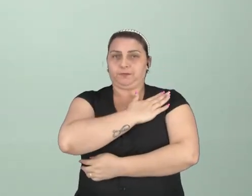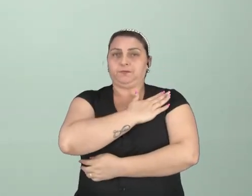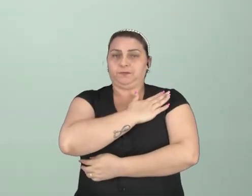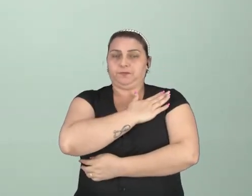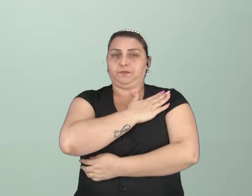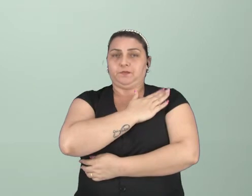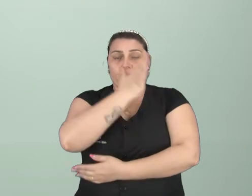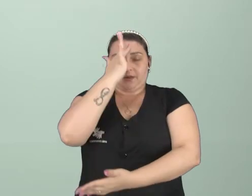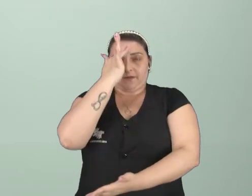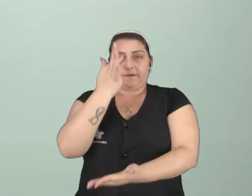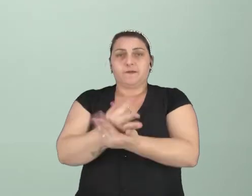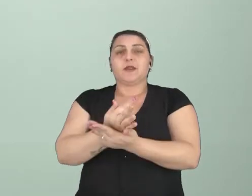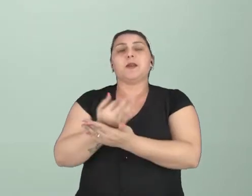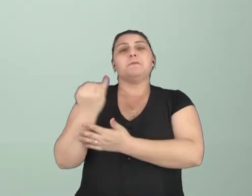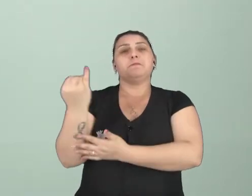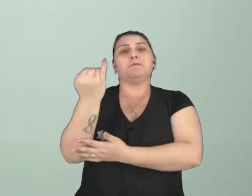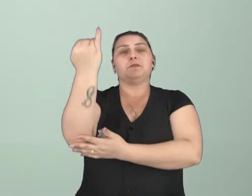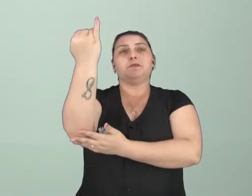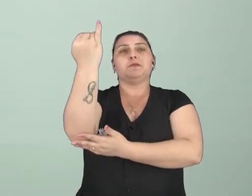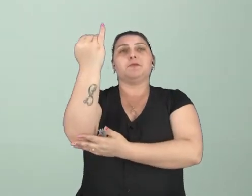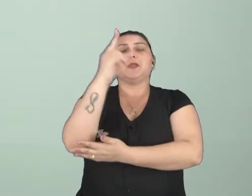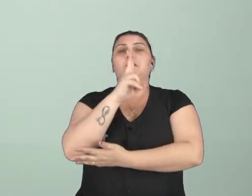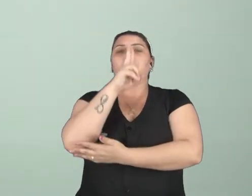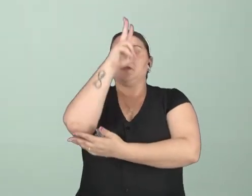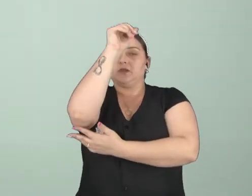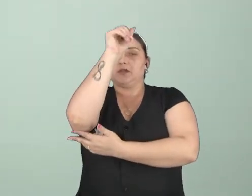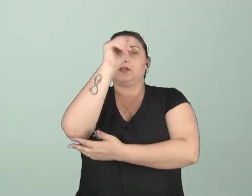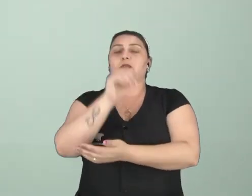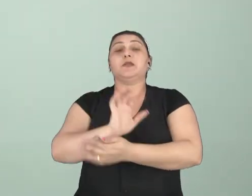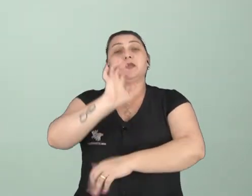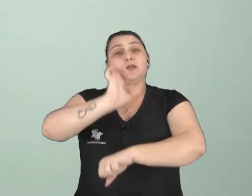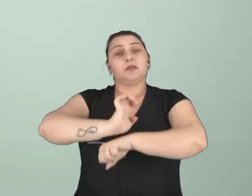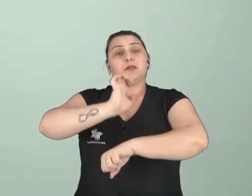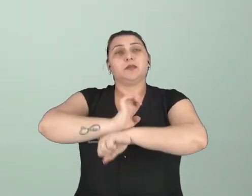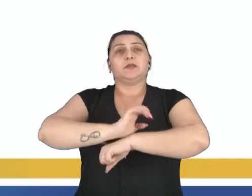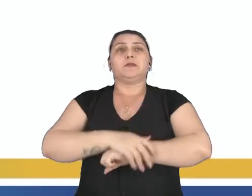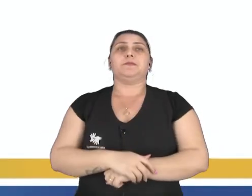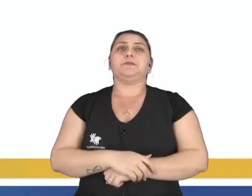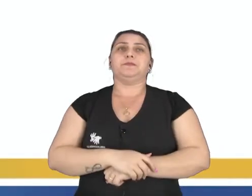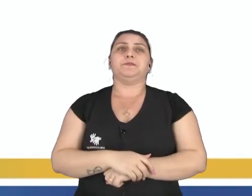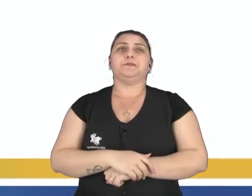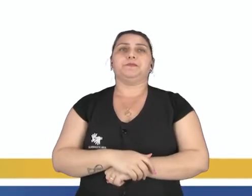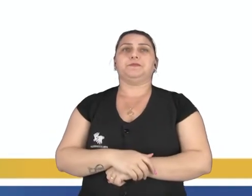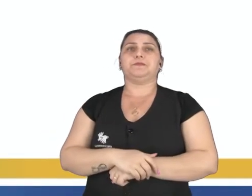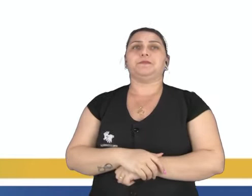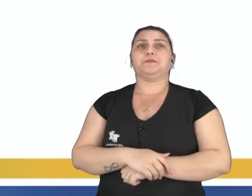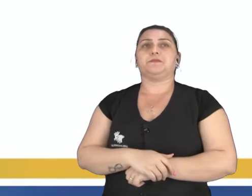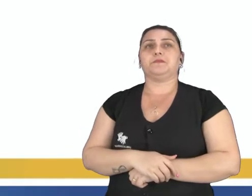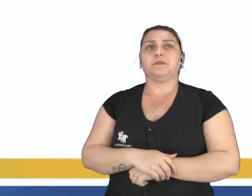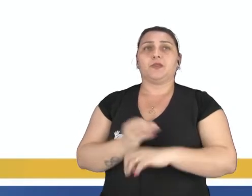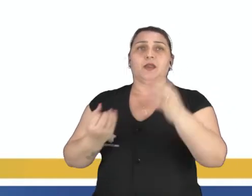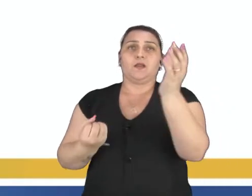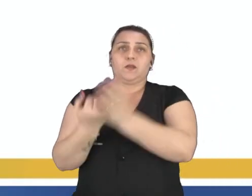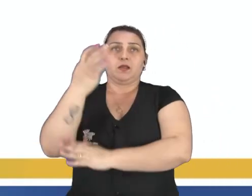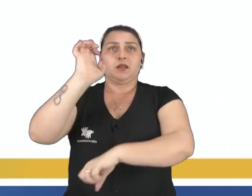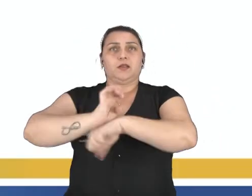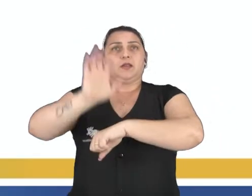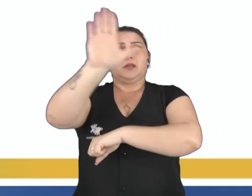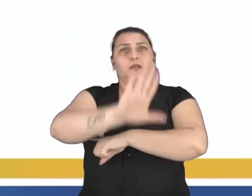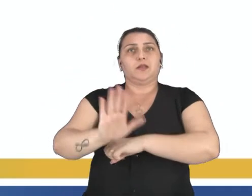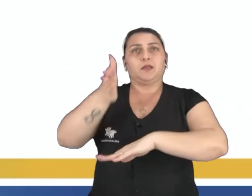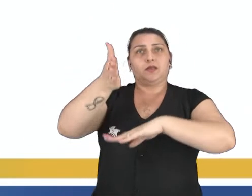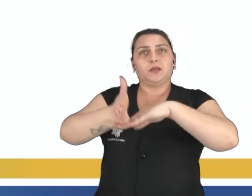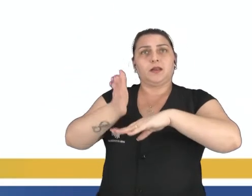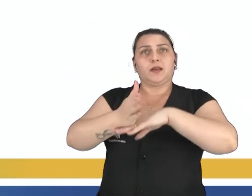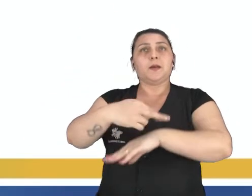certo? Então a fé cristã ela foi muito importante no fortalecimento desses estados. Vamos lá, finalizando. A formação do Estado